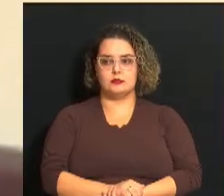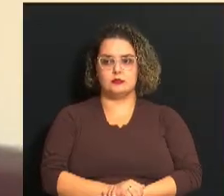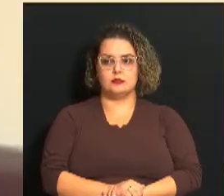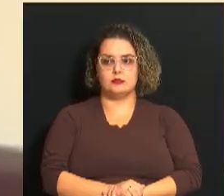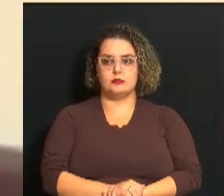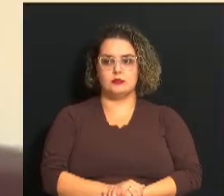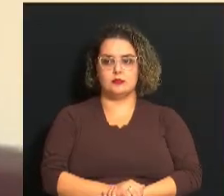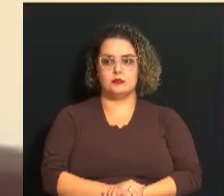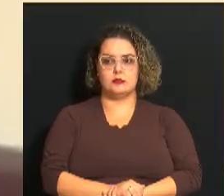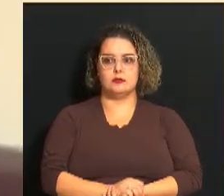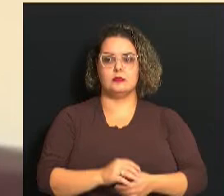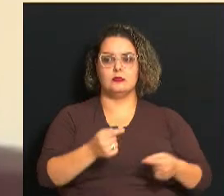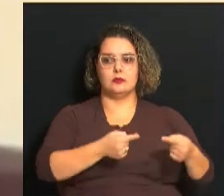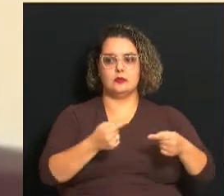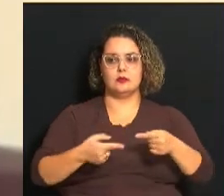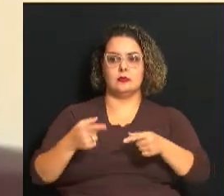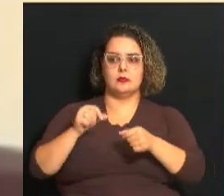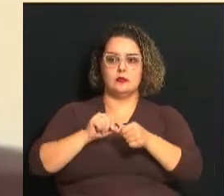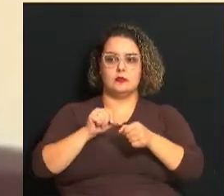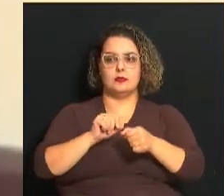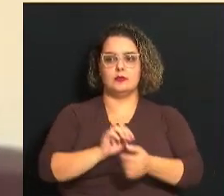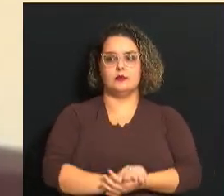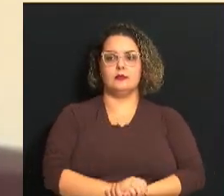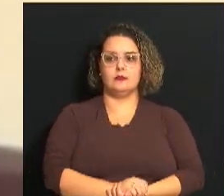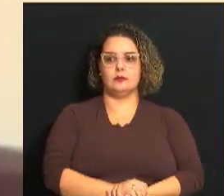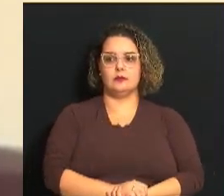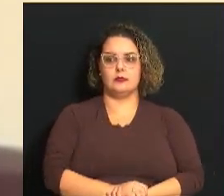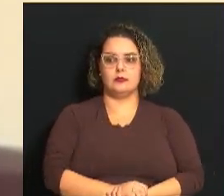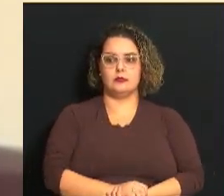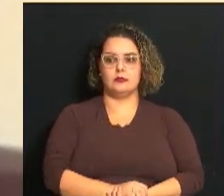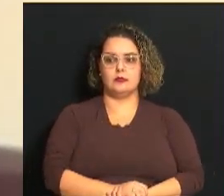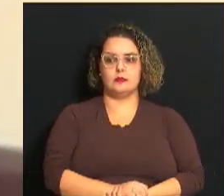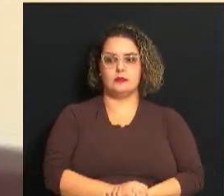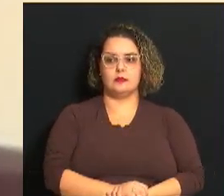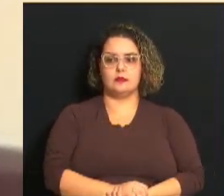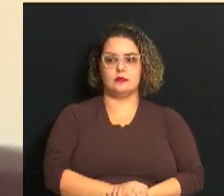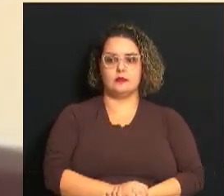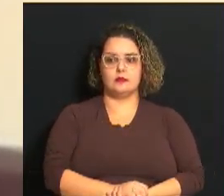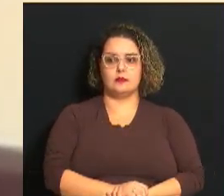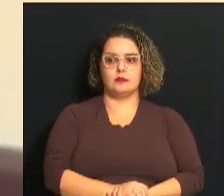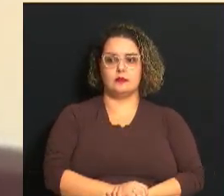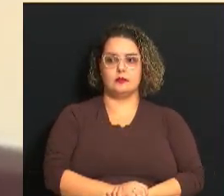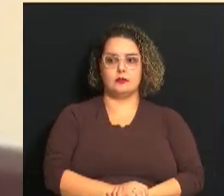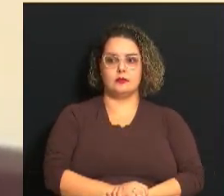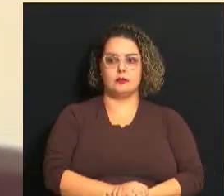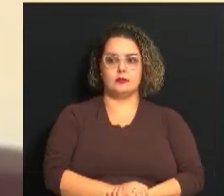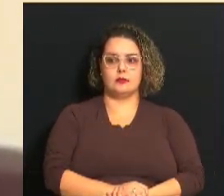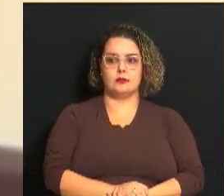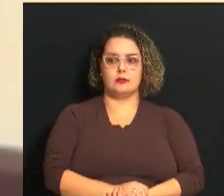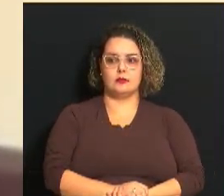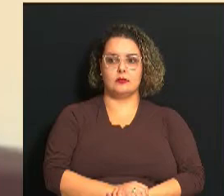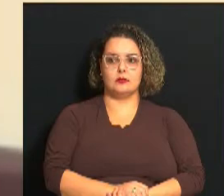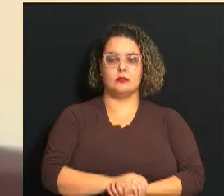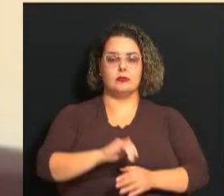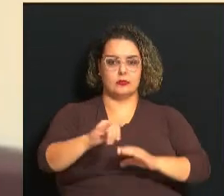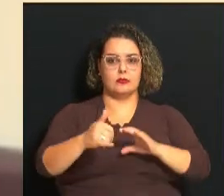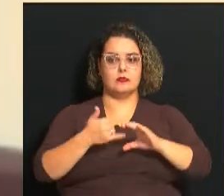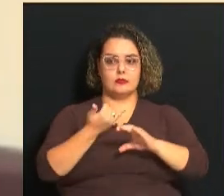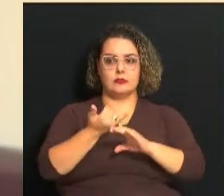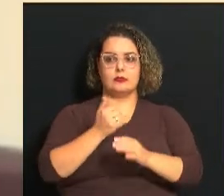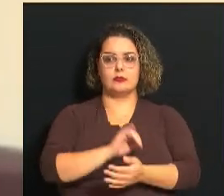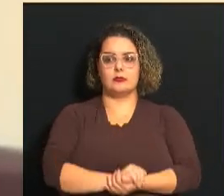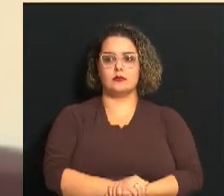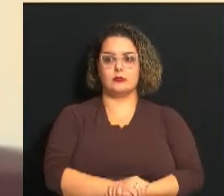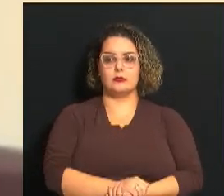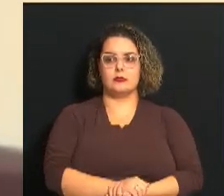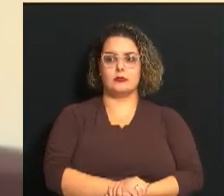questionamentos que foram feitos na via a a página aí do YouTube é